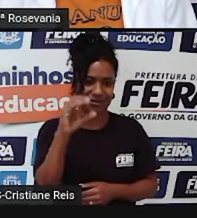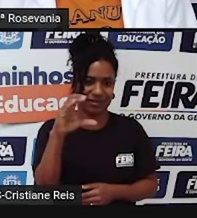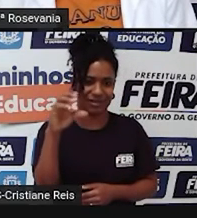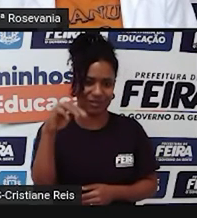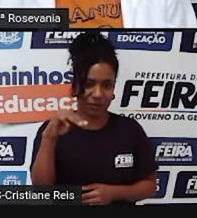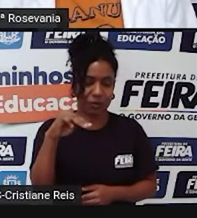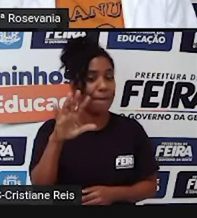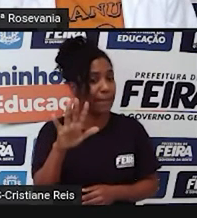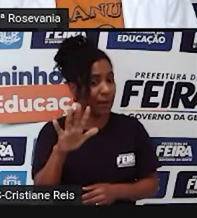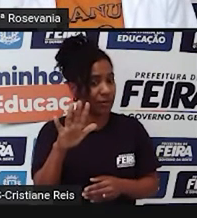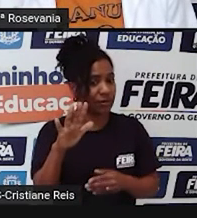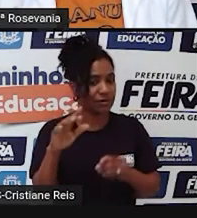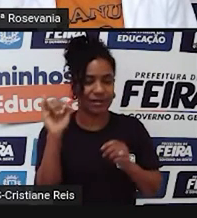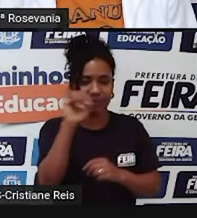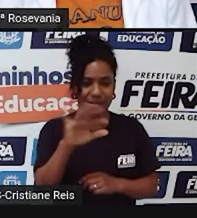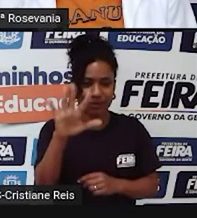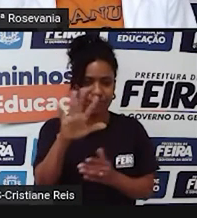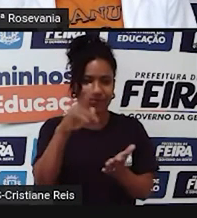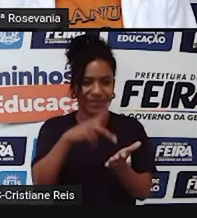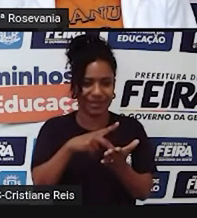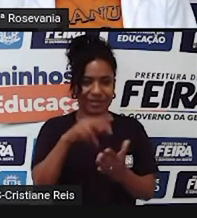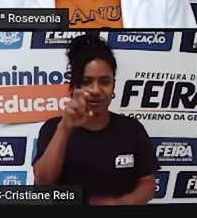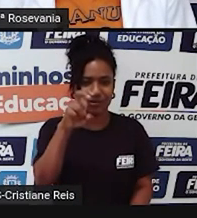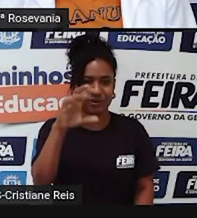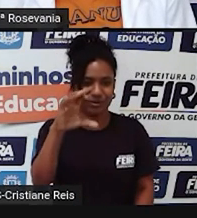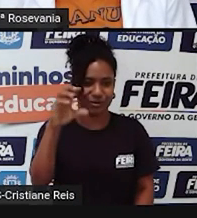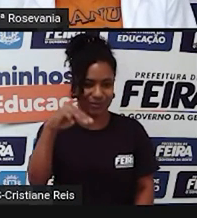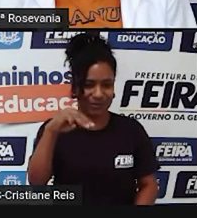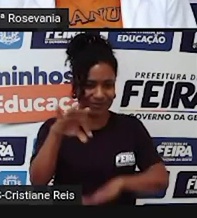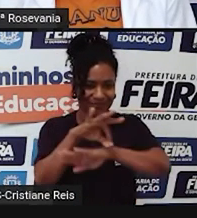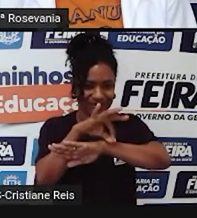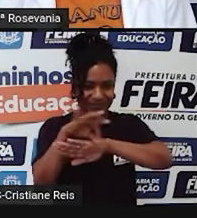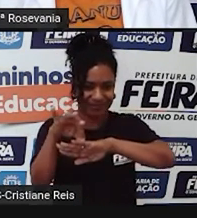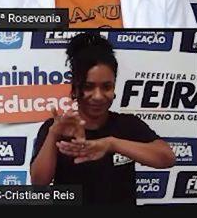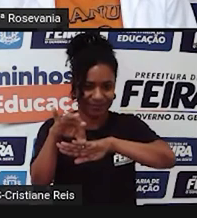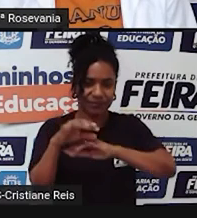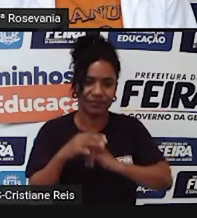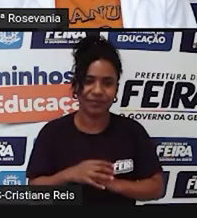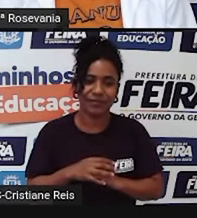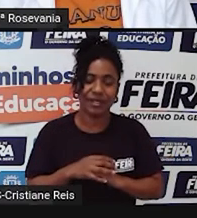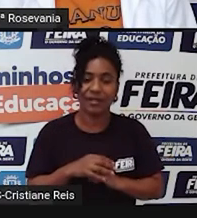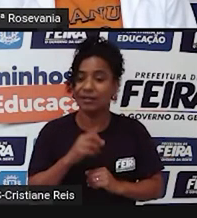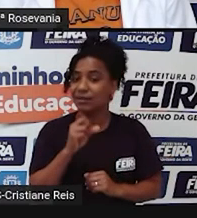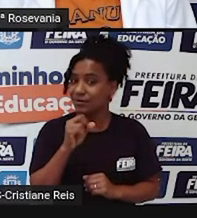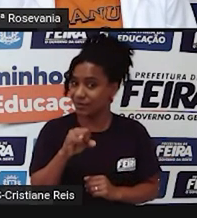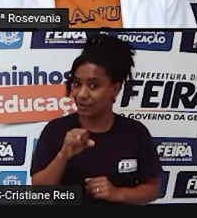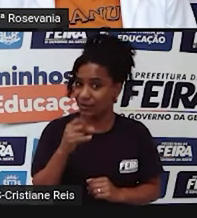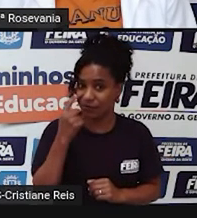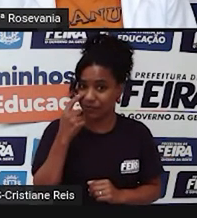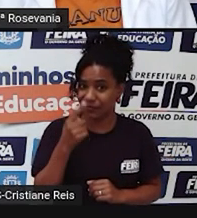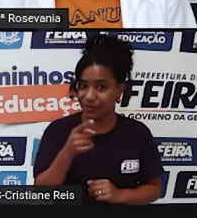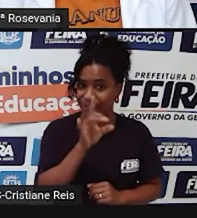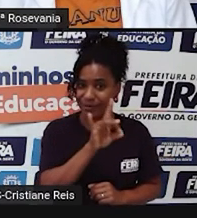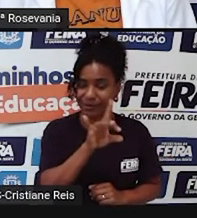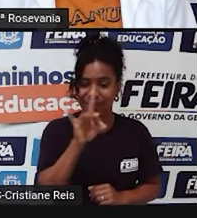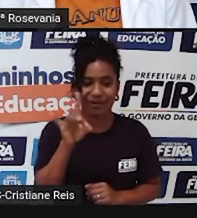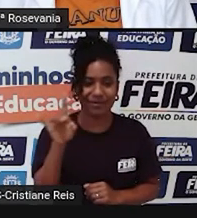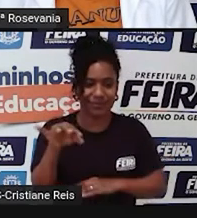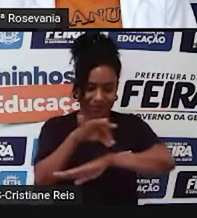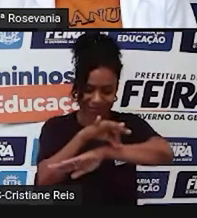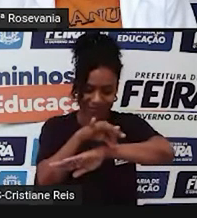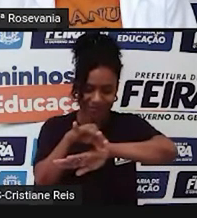né, para não dar muita diferença. Então, se eu tenho aqui 5 centímetros, Eu estou aqui na escala gráfica, sei que cada espacinho desse